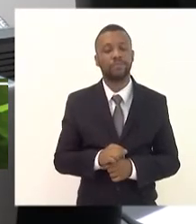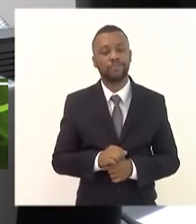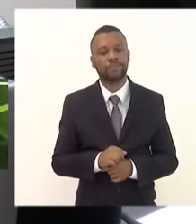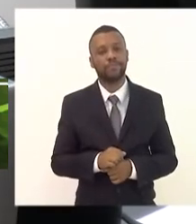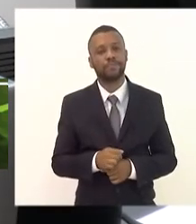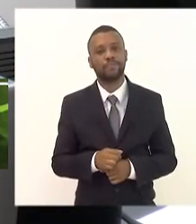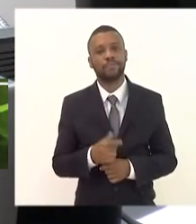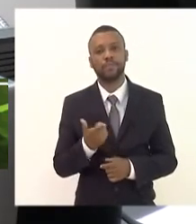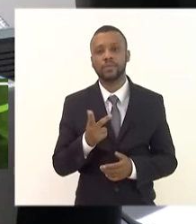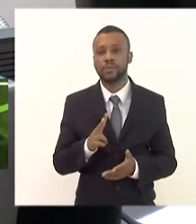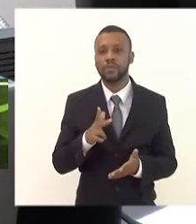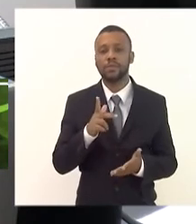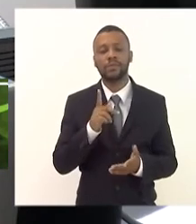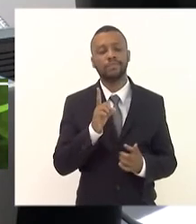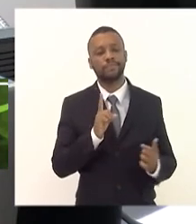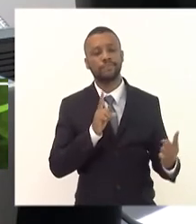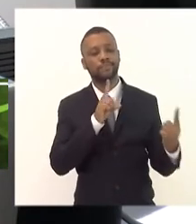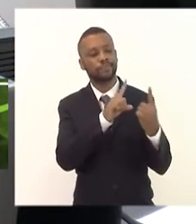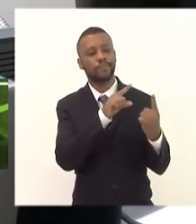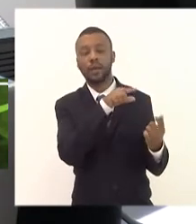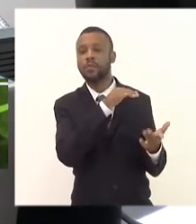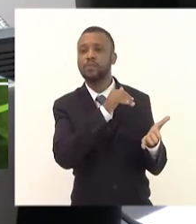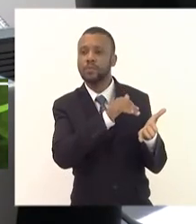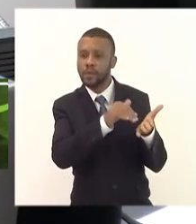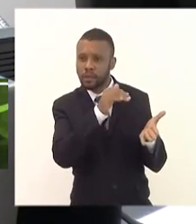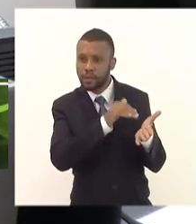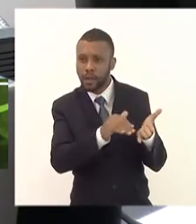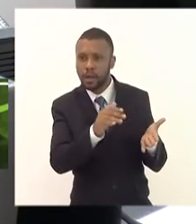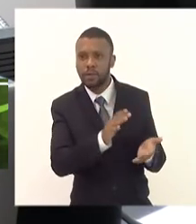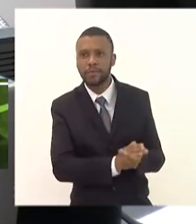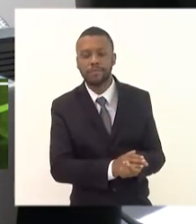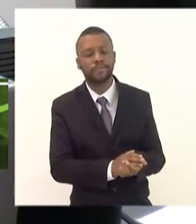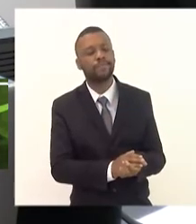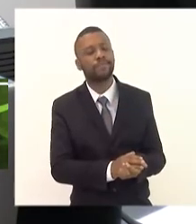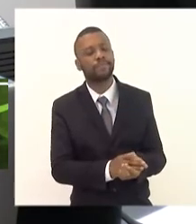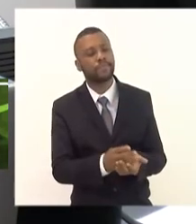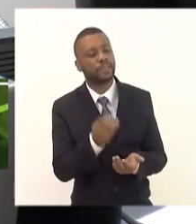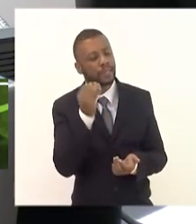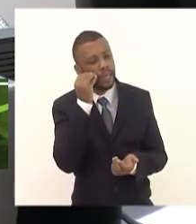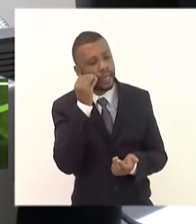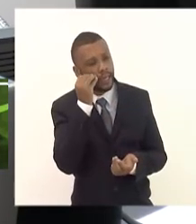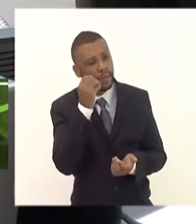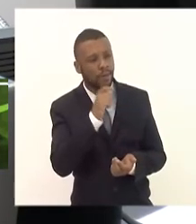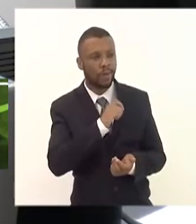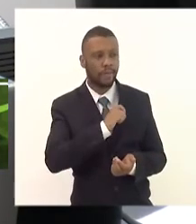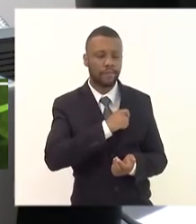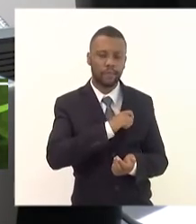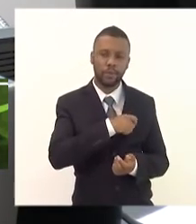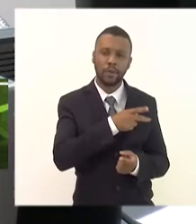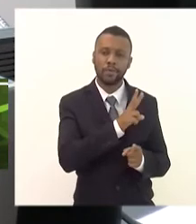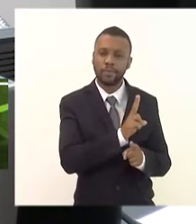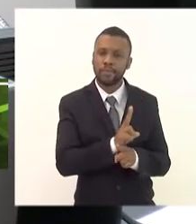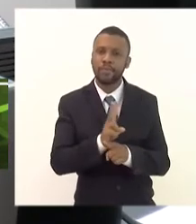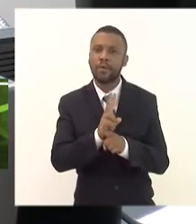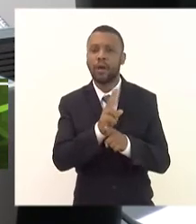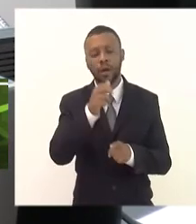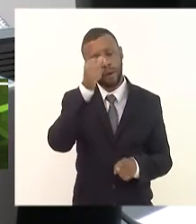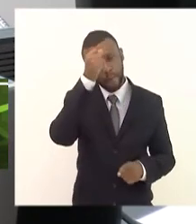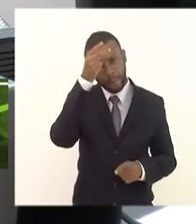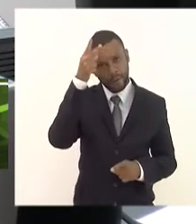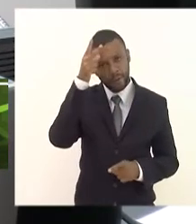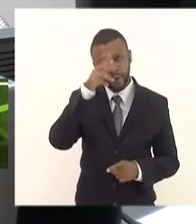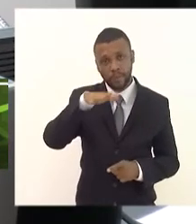no secretário, disse, pô, estive vistoriando lá o município